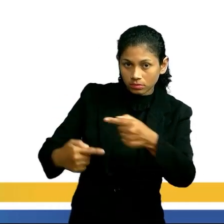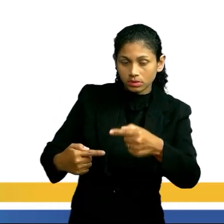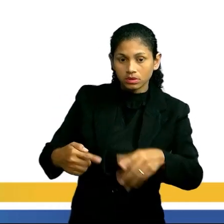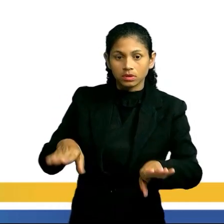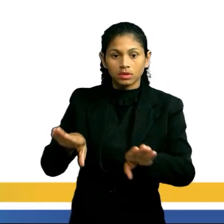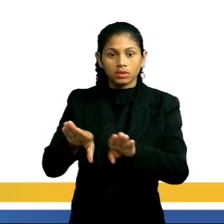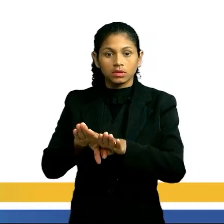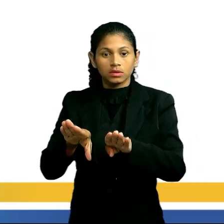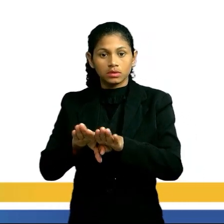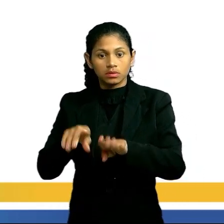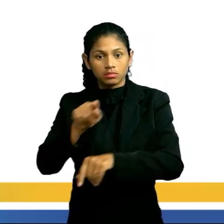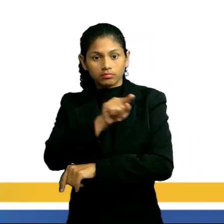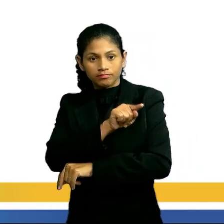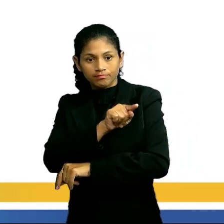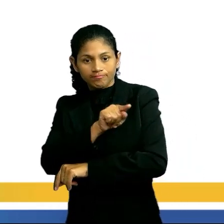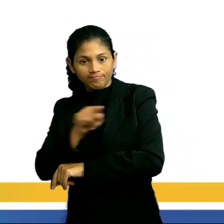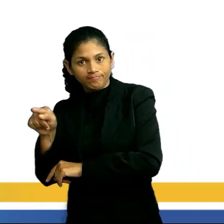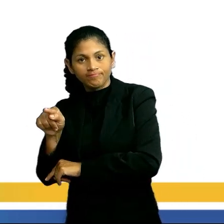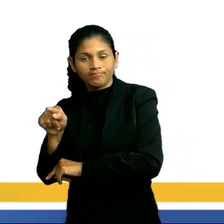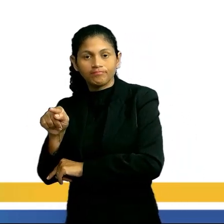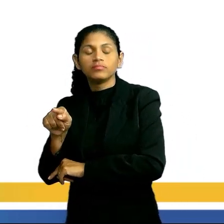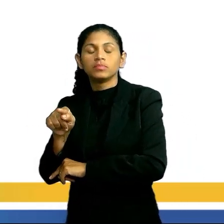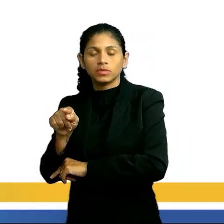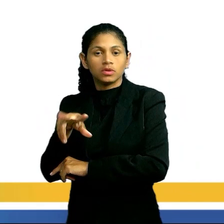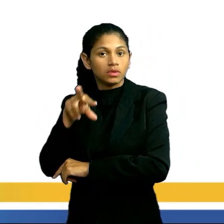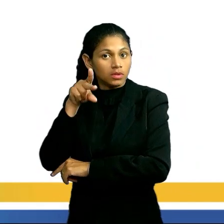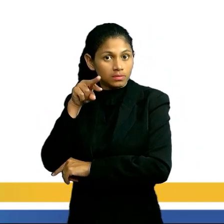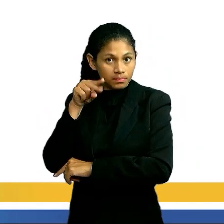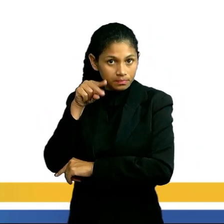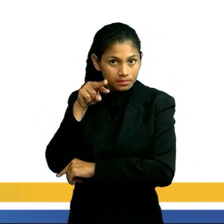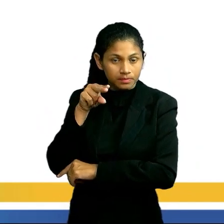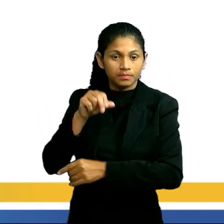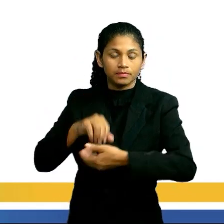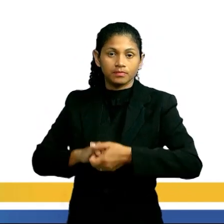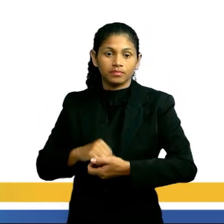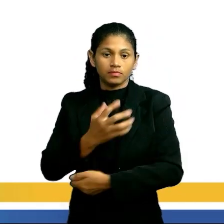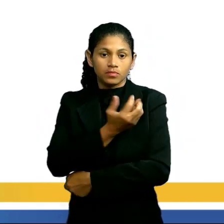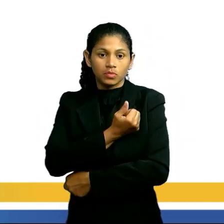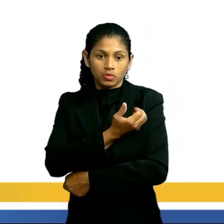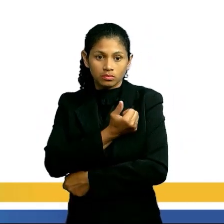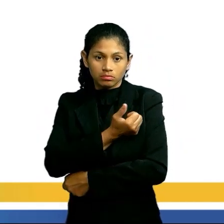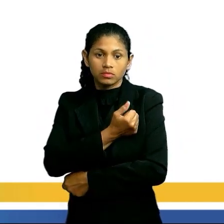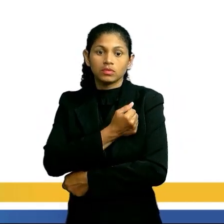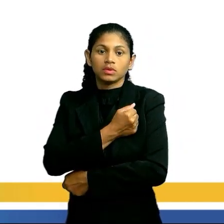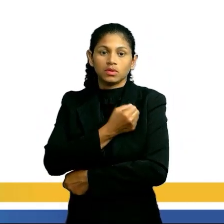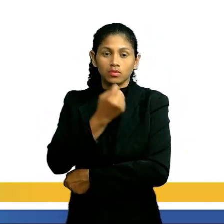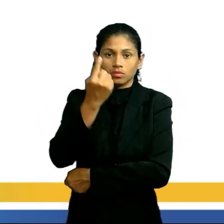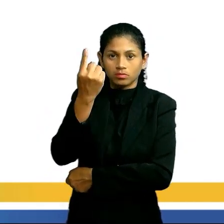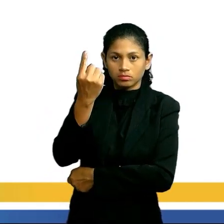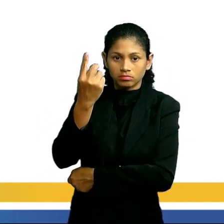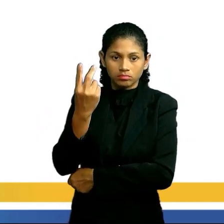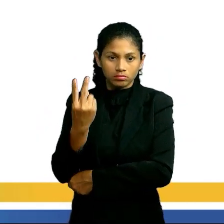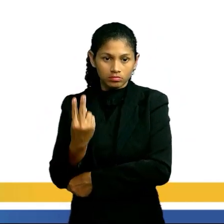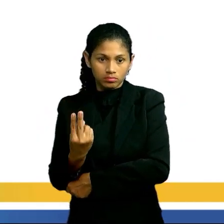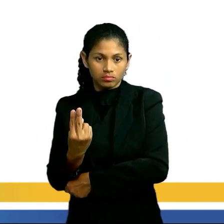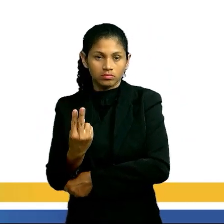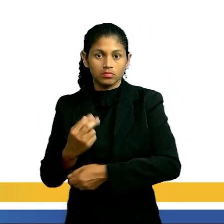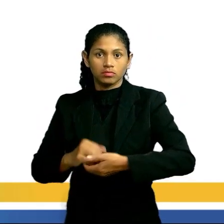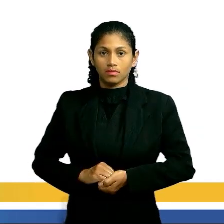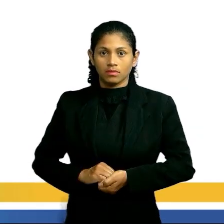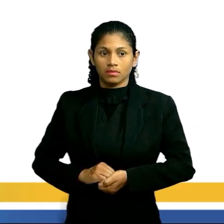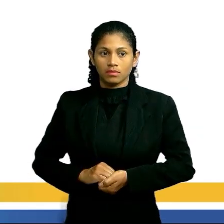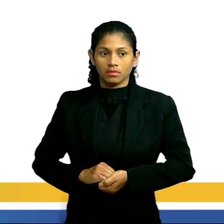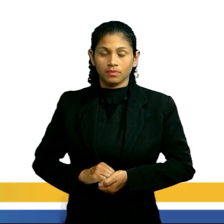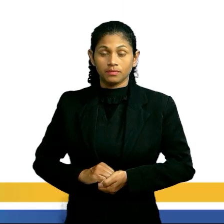traço na horizontal mostrando a linha de irmãos. Numeração em algarismos romanos, aí marcado para vocês